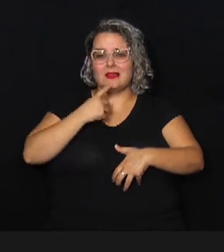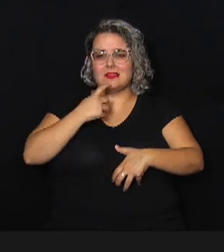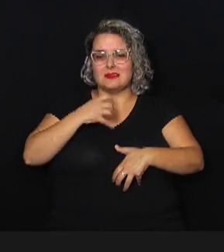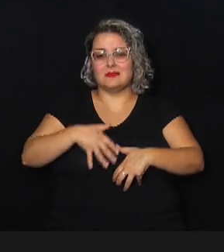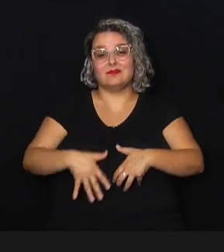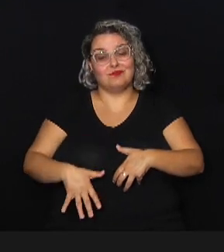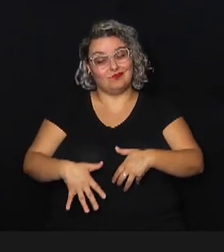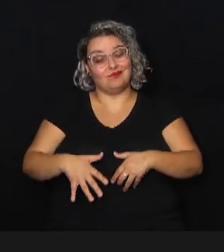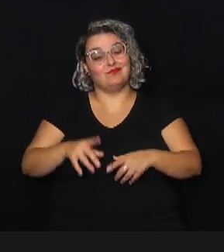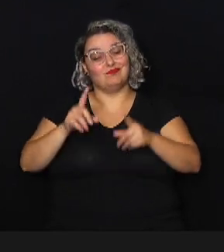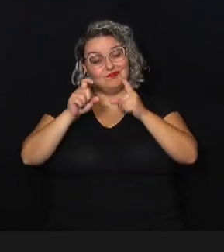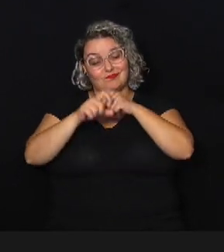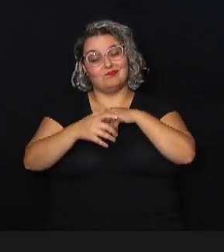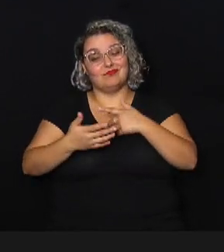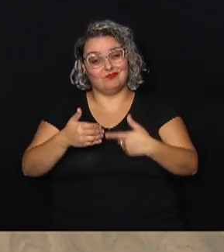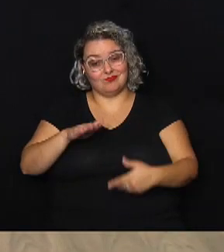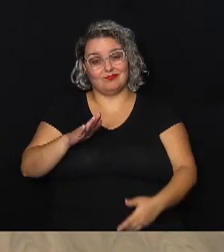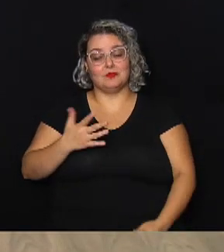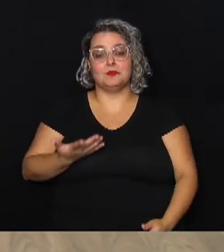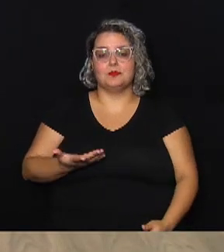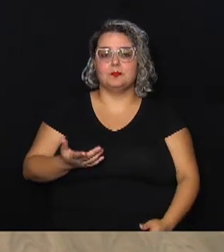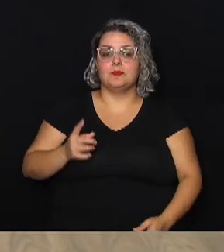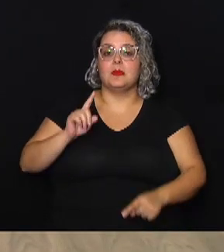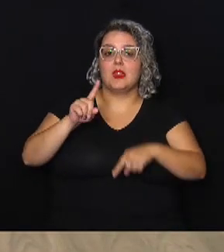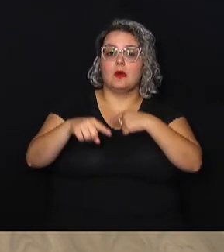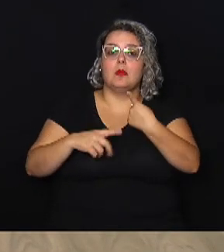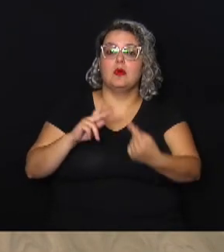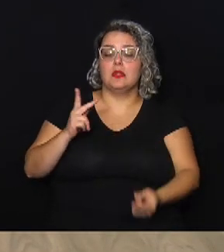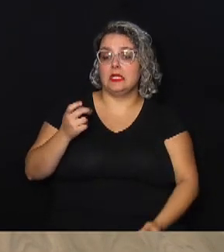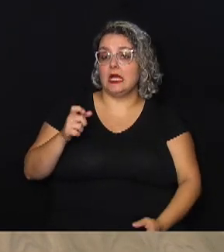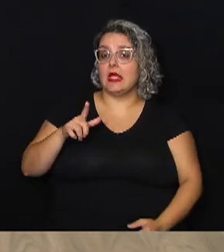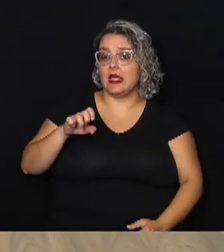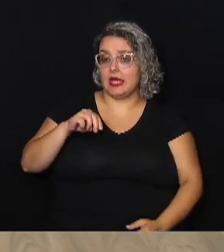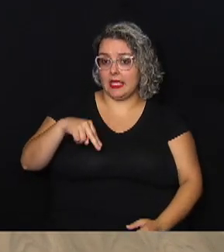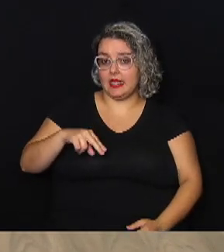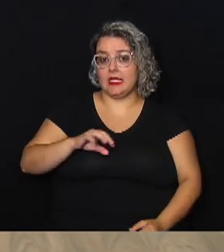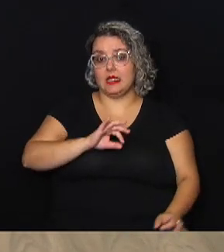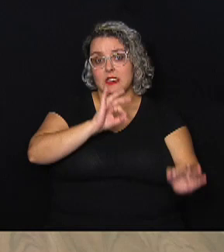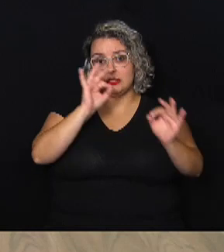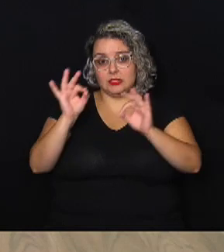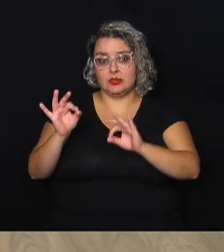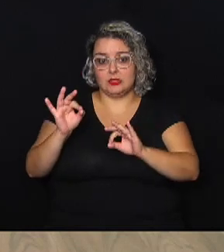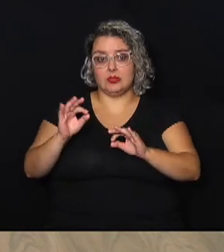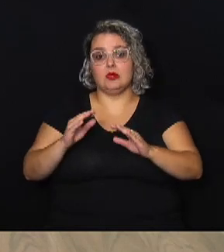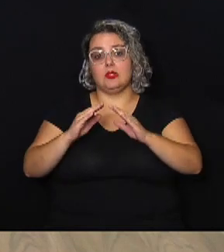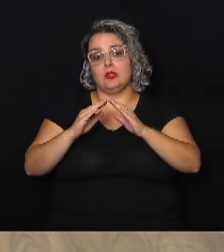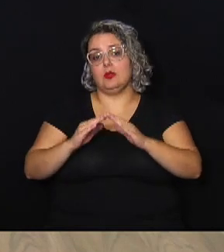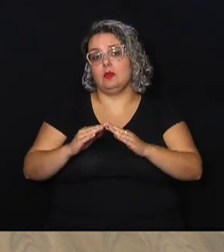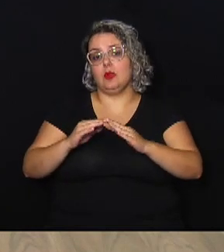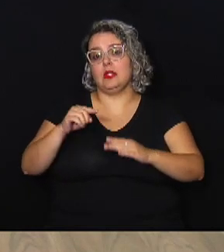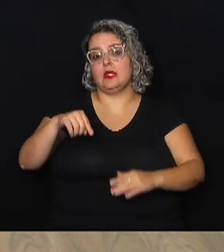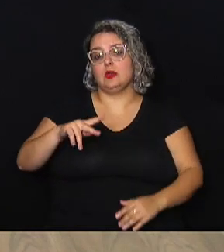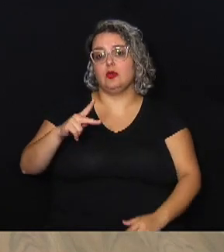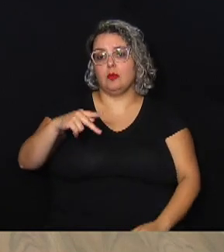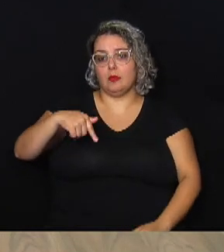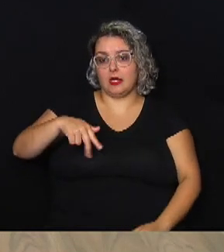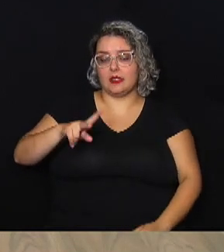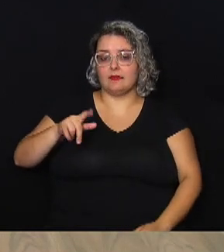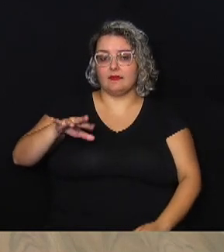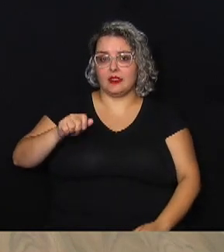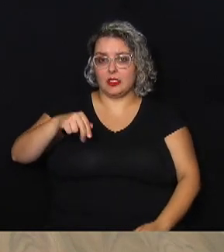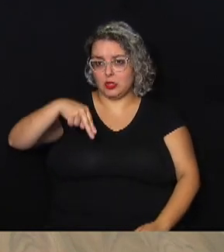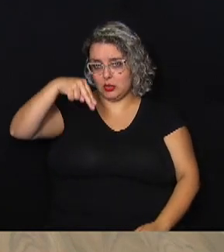complica bastante. Tem uma outra Ellen aqui assistindo o nosso programa, essa mora no Parque Via Norte, e ela pergunta